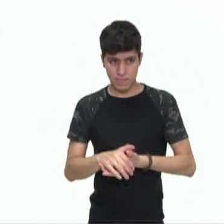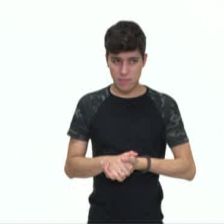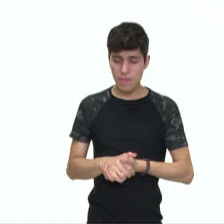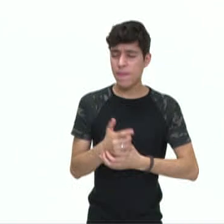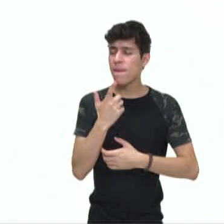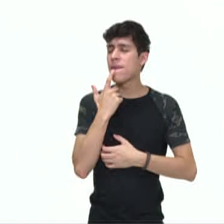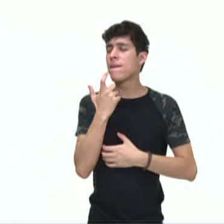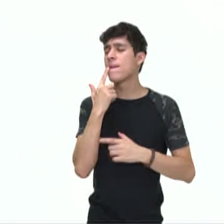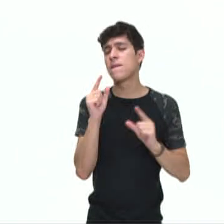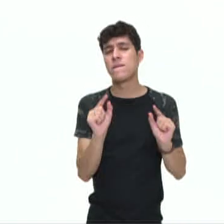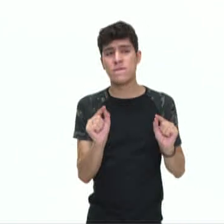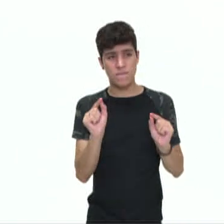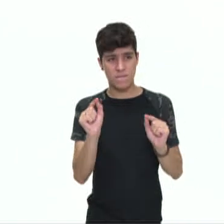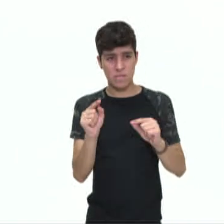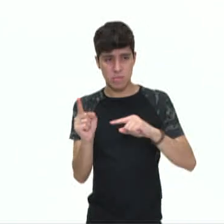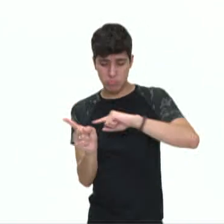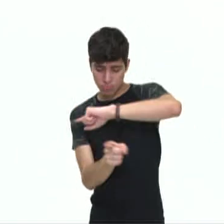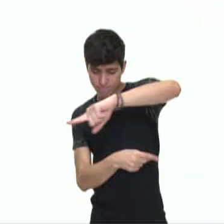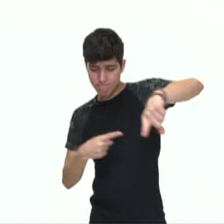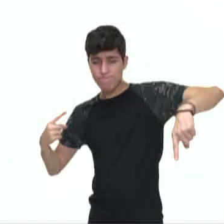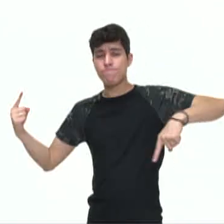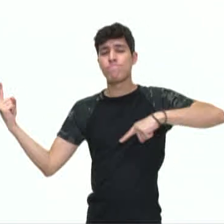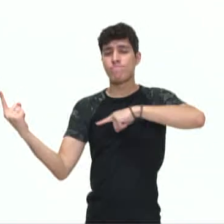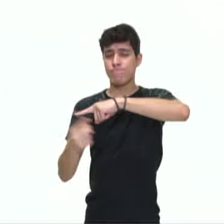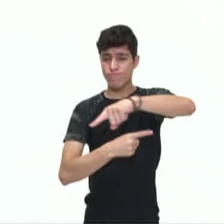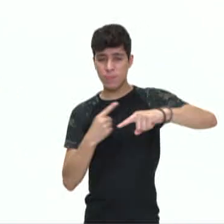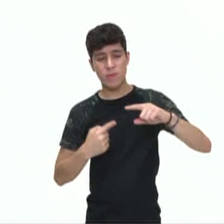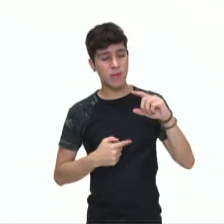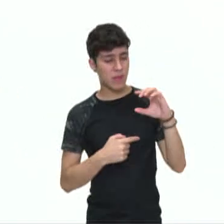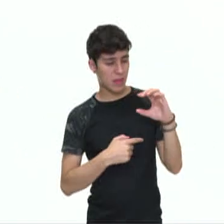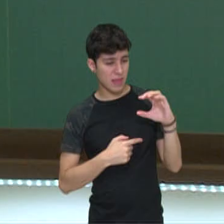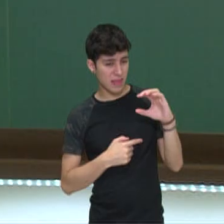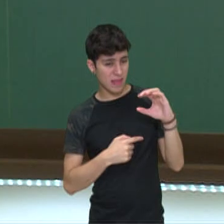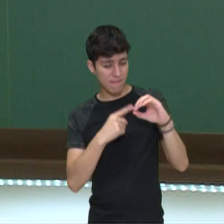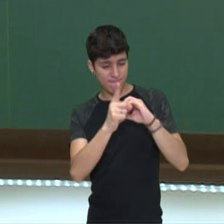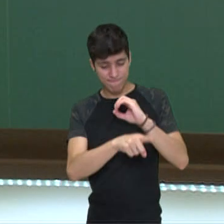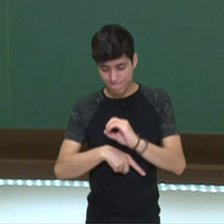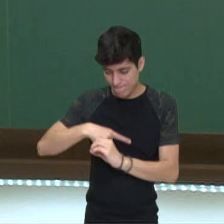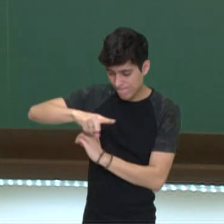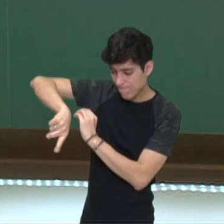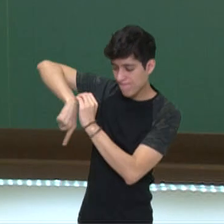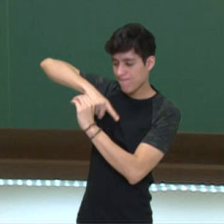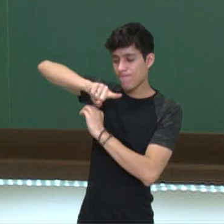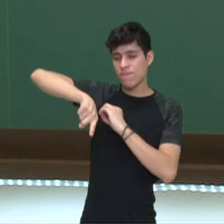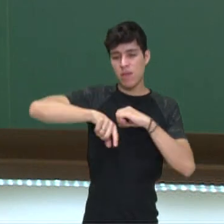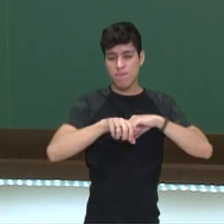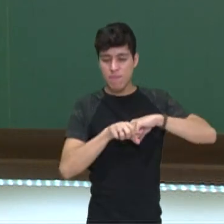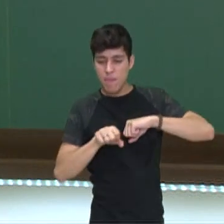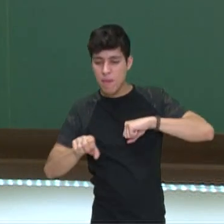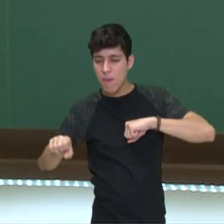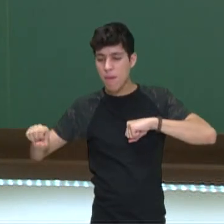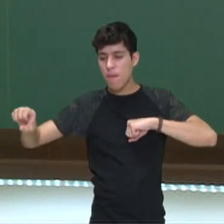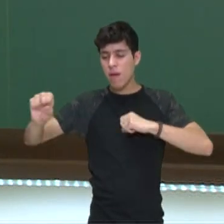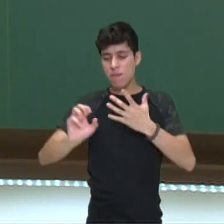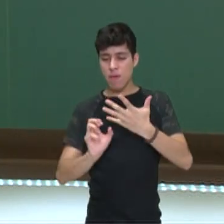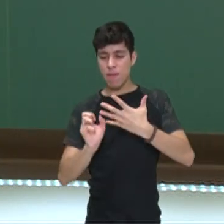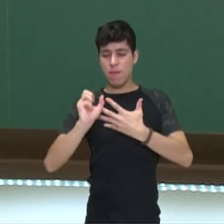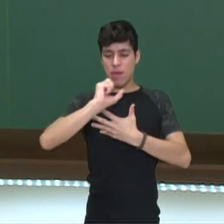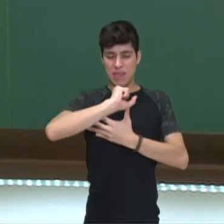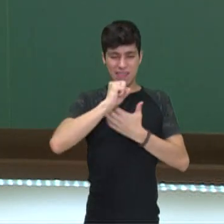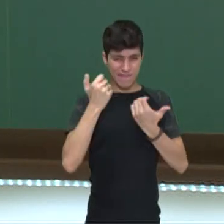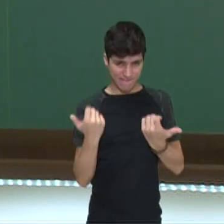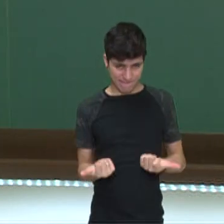em vermelho indicam a movimentação do átomo de carbono pelas cadeias alimentares, ok? E isso